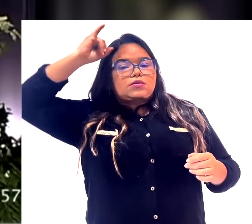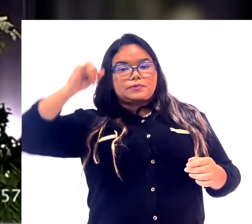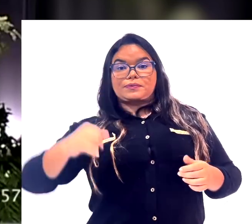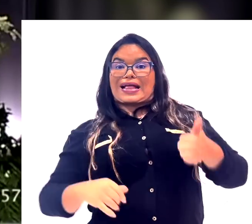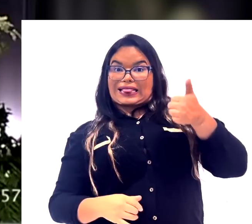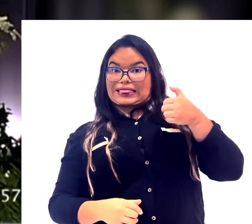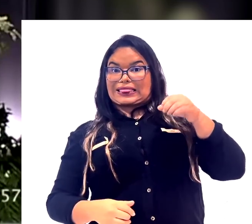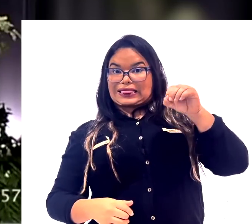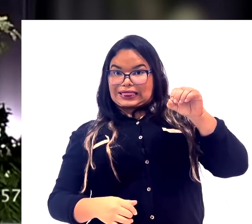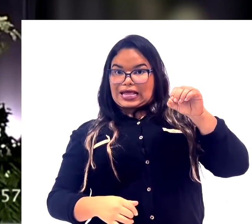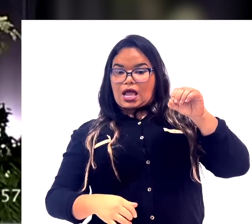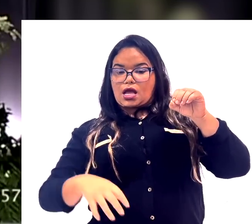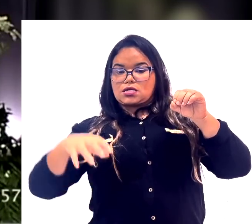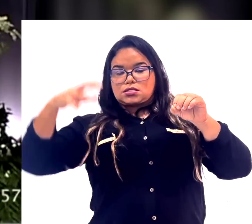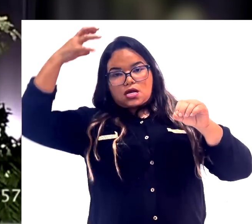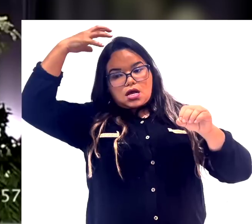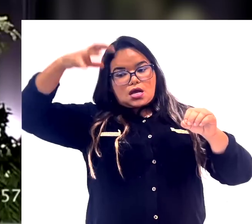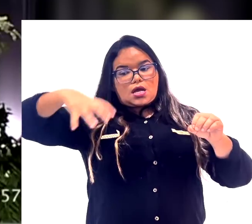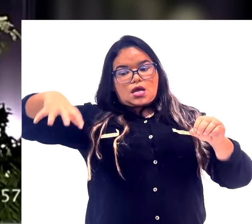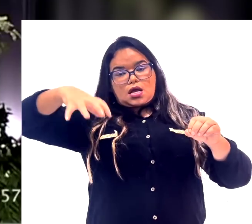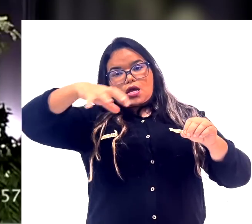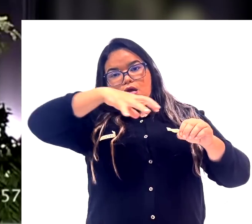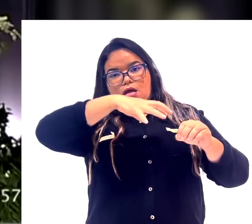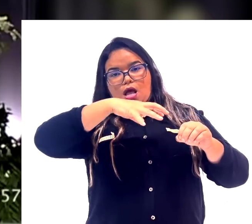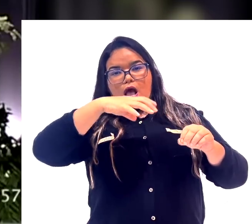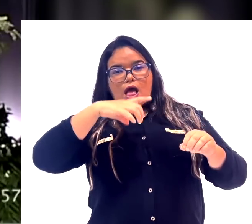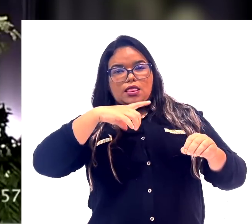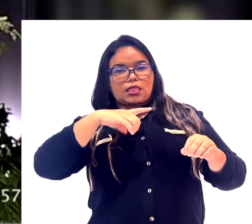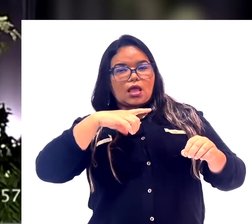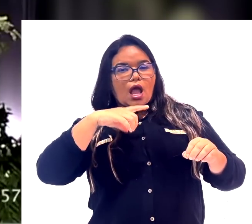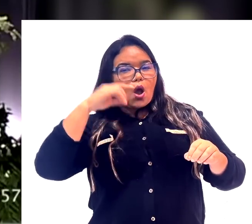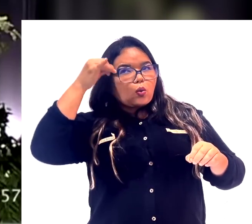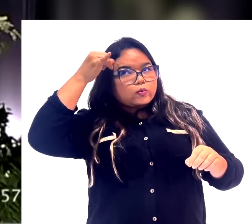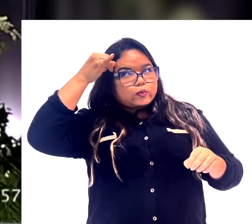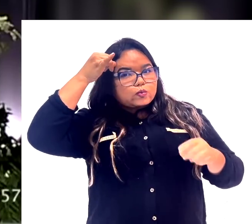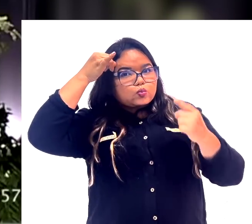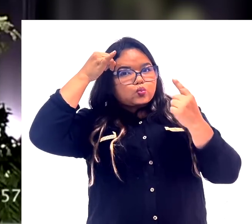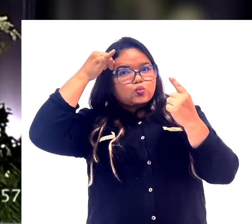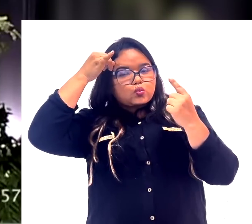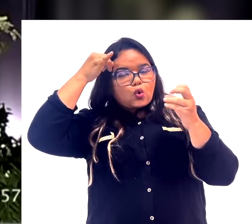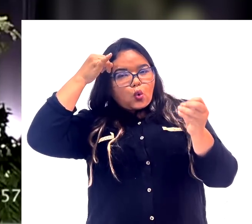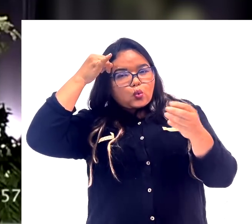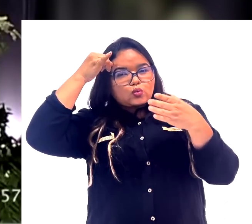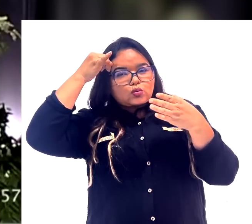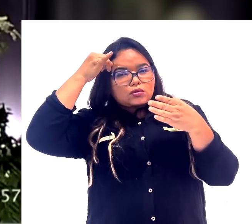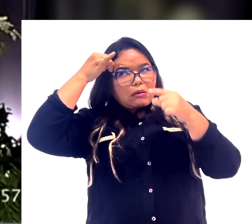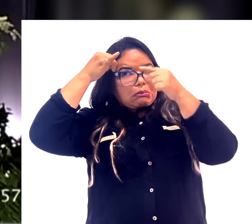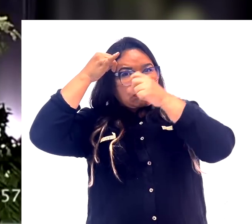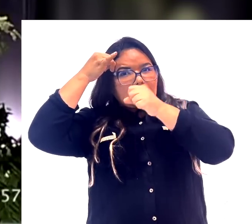lá, e ele se levanta do meio deles. Assim, que tipo de poder é esse?